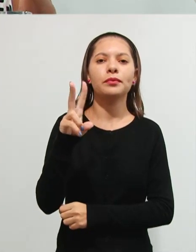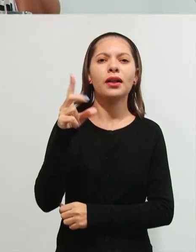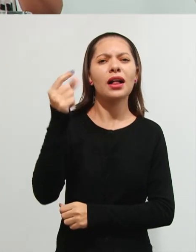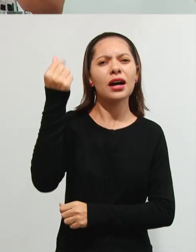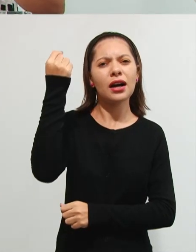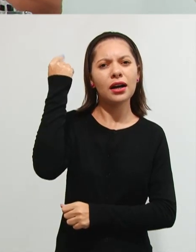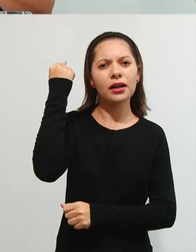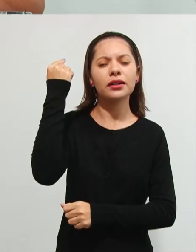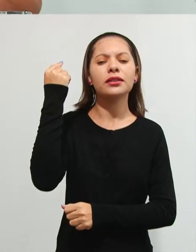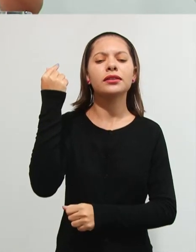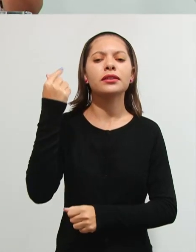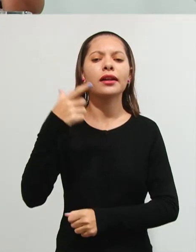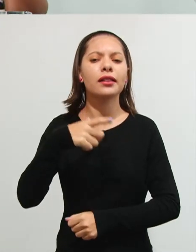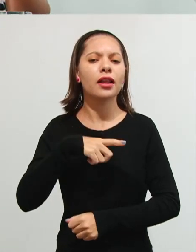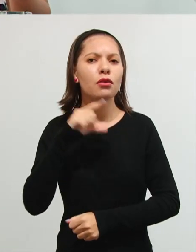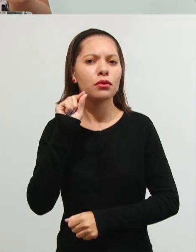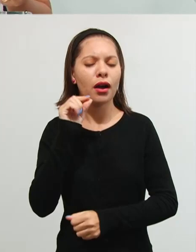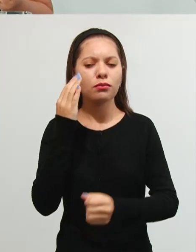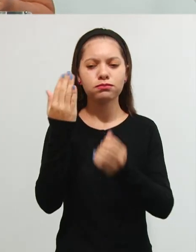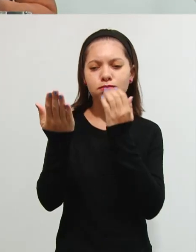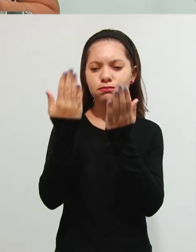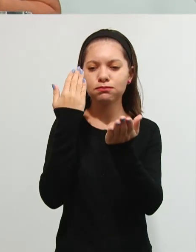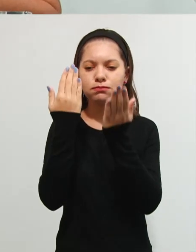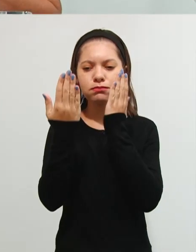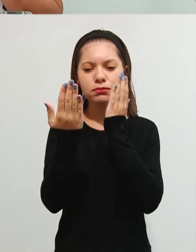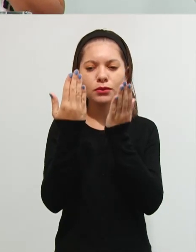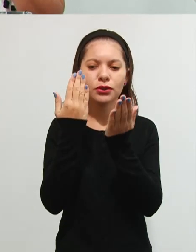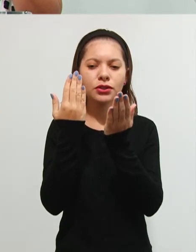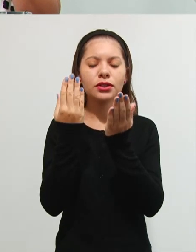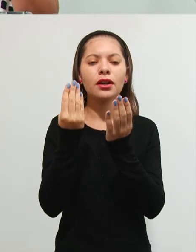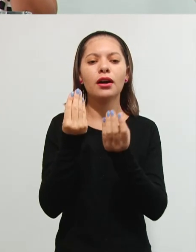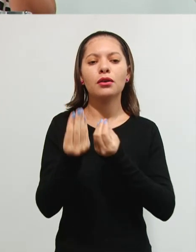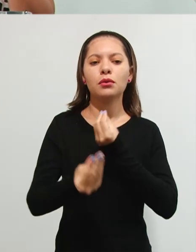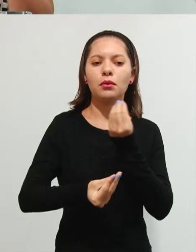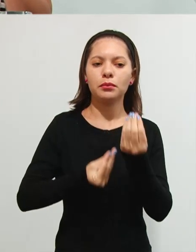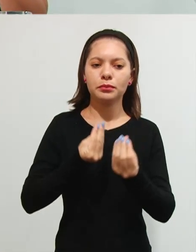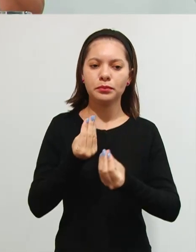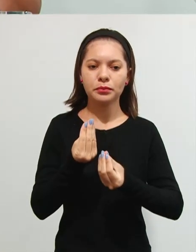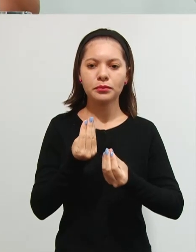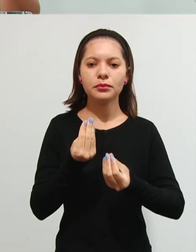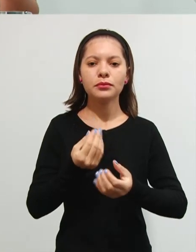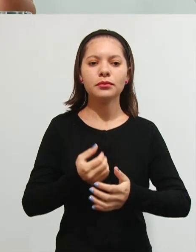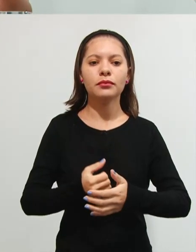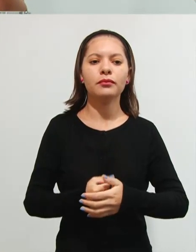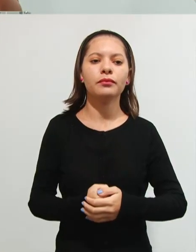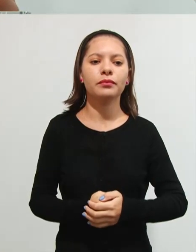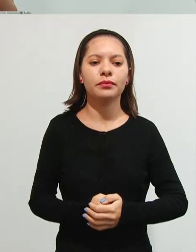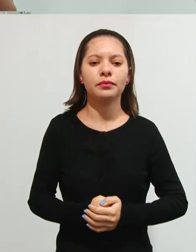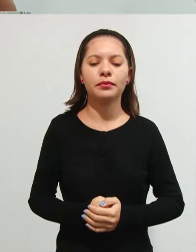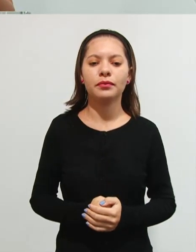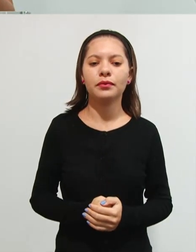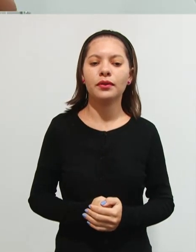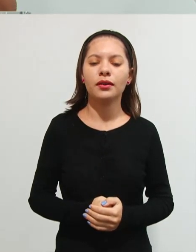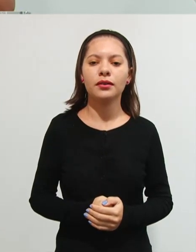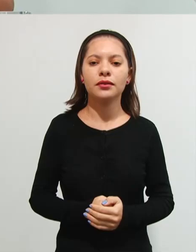uma psicologia mais introspectiva. Nós tínhamos, então, o behaviorismo